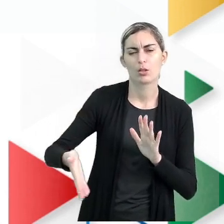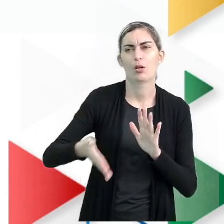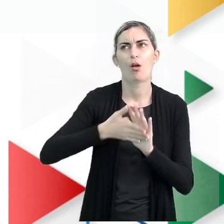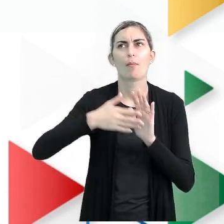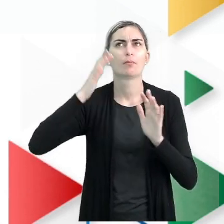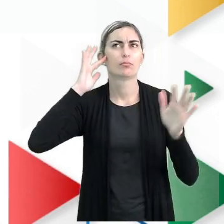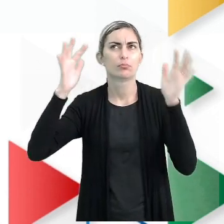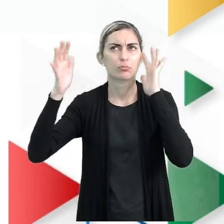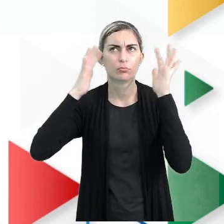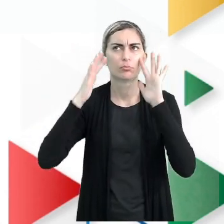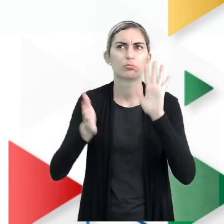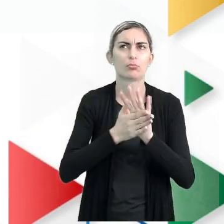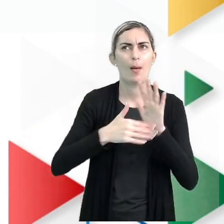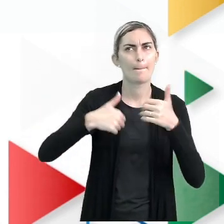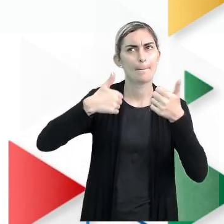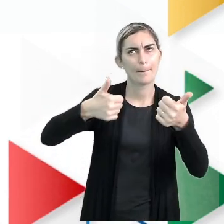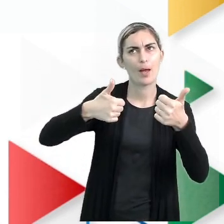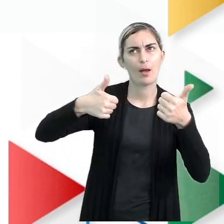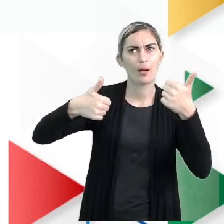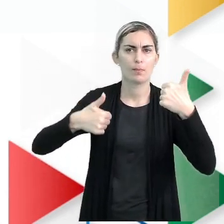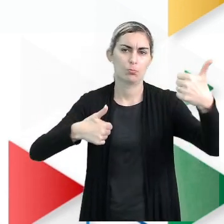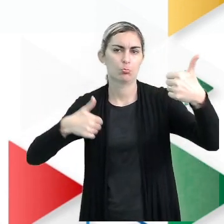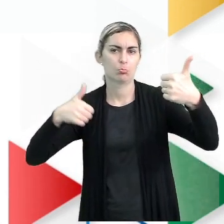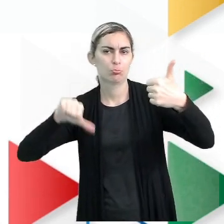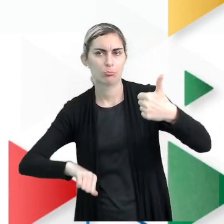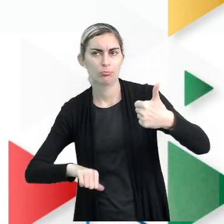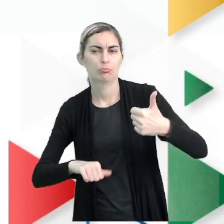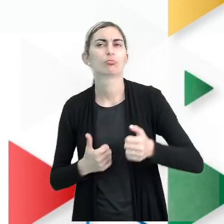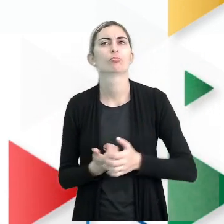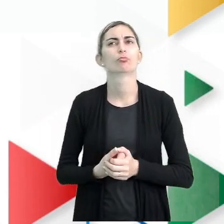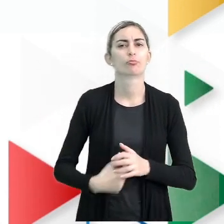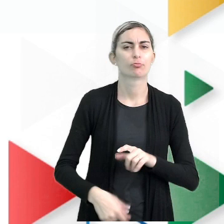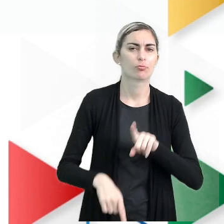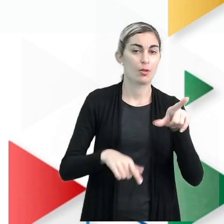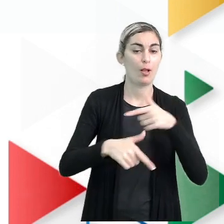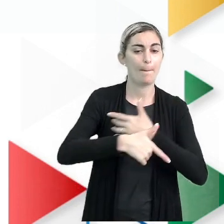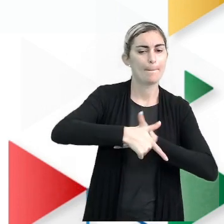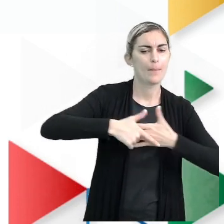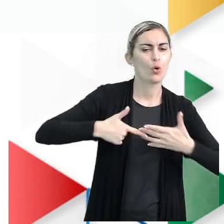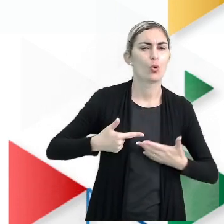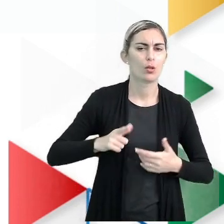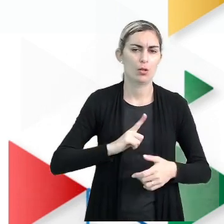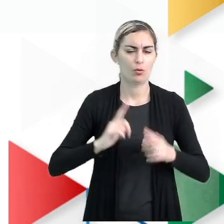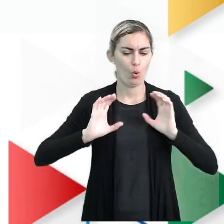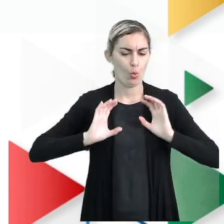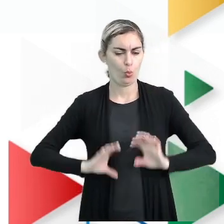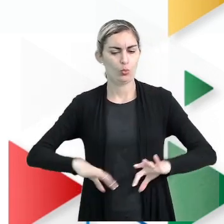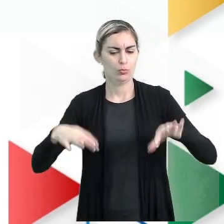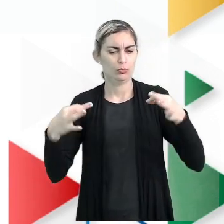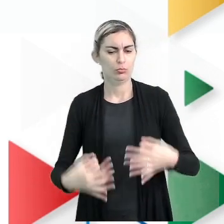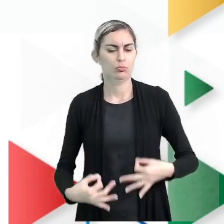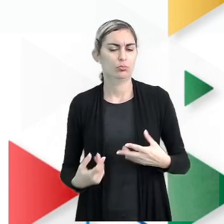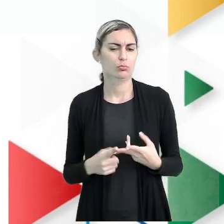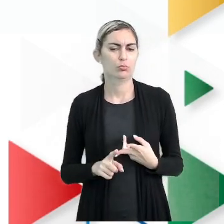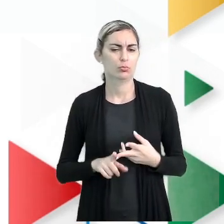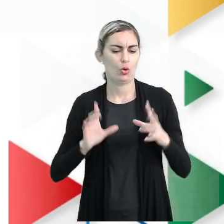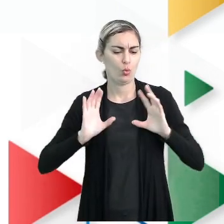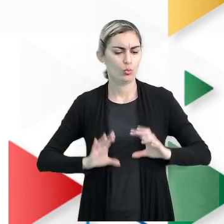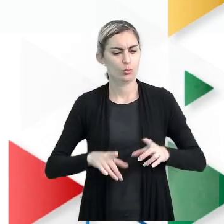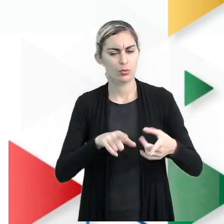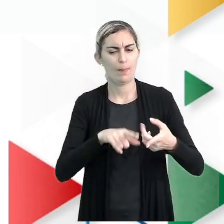reflexão, trata do bem e do mal. Não é isso, professor? Lá na moral a gente tem conduta específica, é um